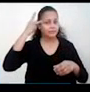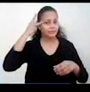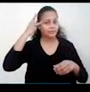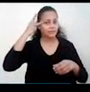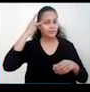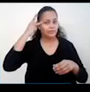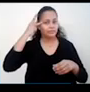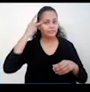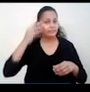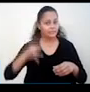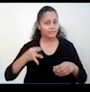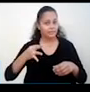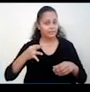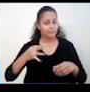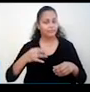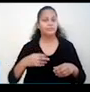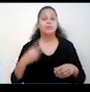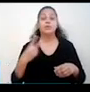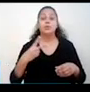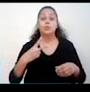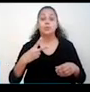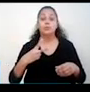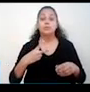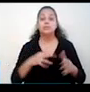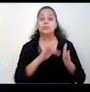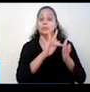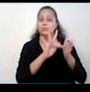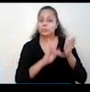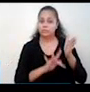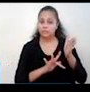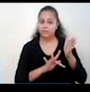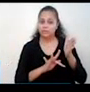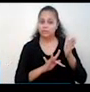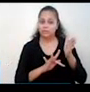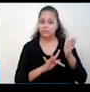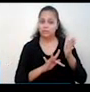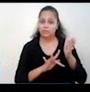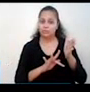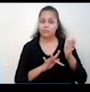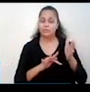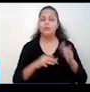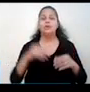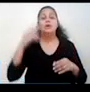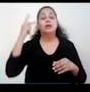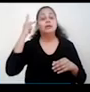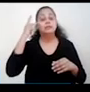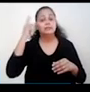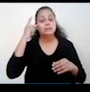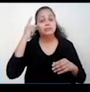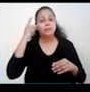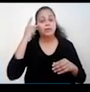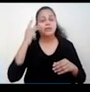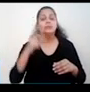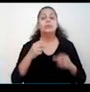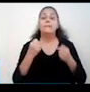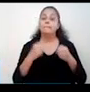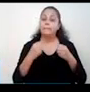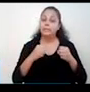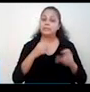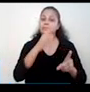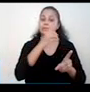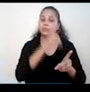certo? Então, segundo o texto, é correto afirmar que o sítio urbano na cidade de São Paulo. A gente vai ter que encontrar aí